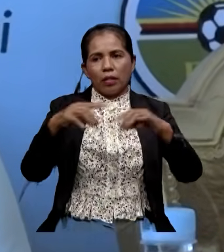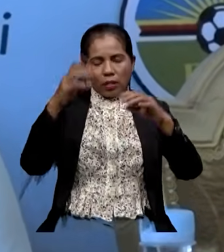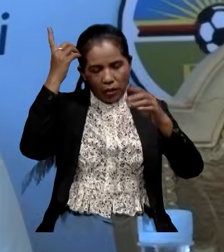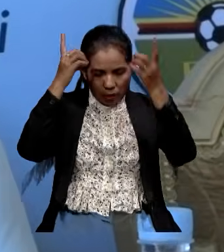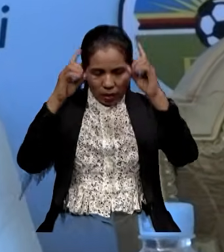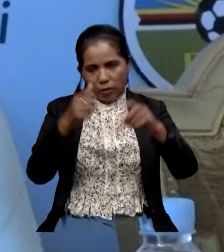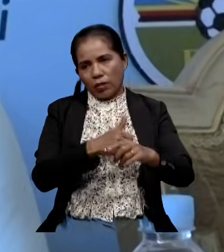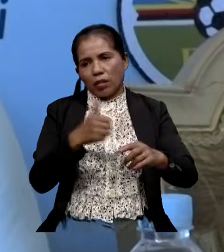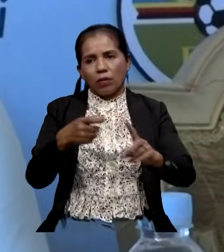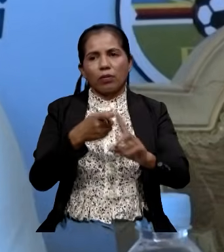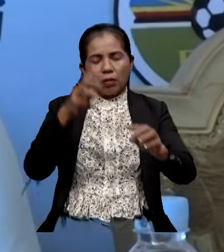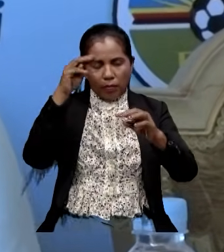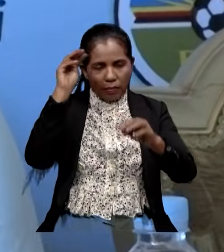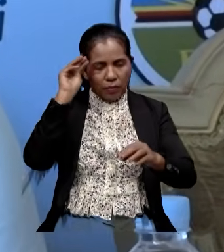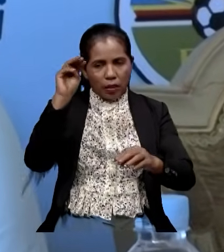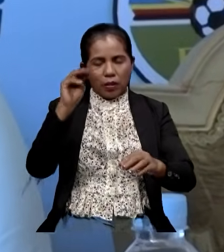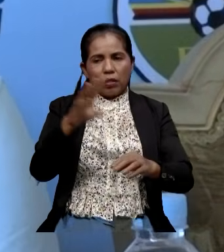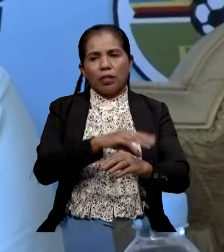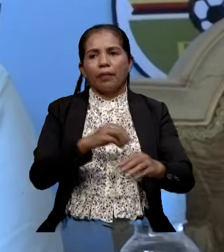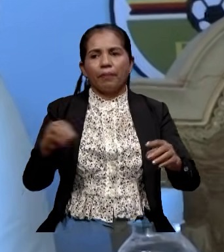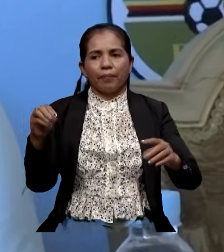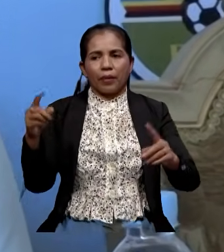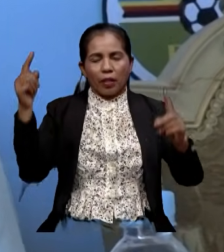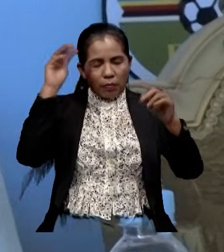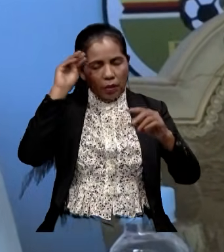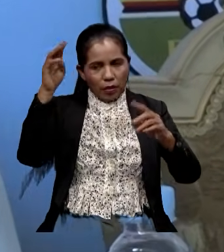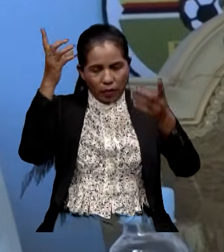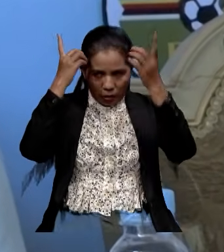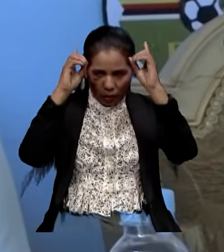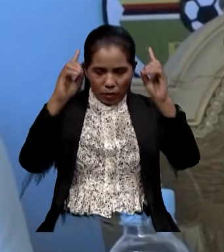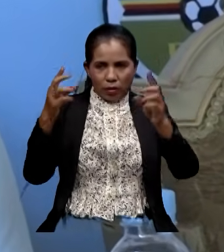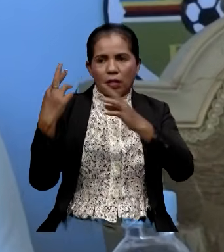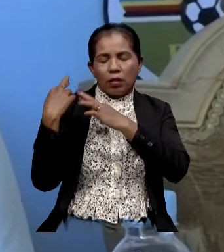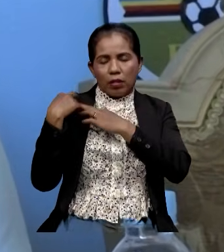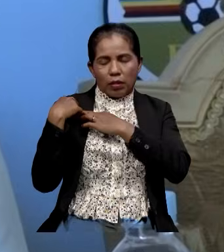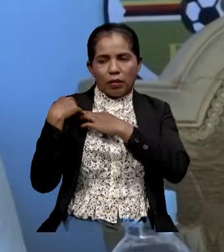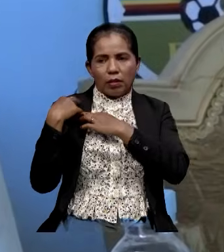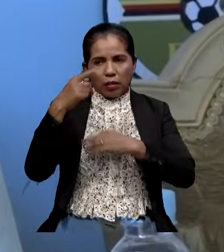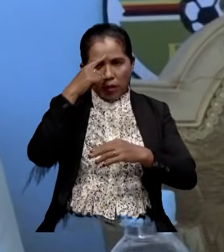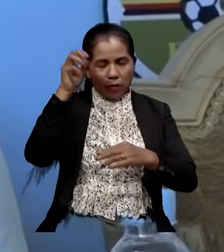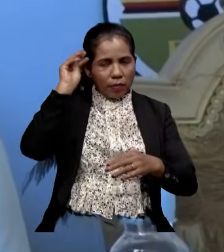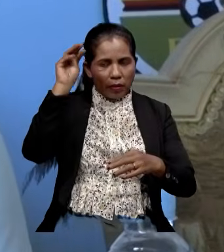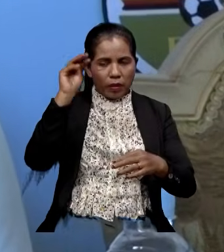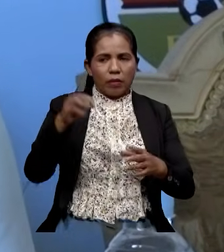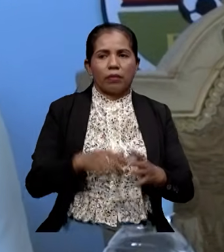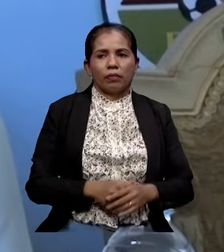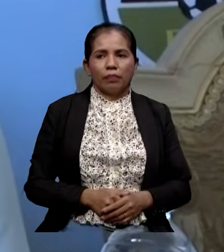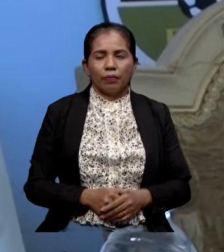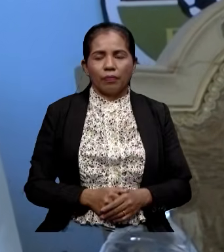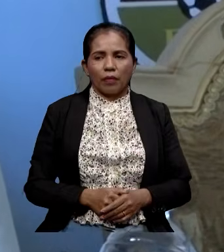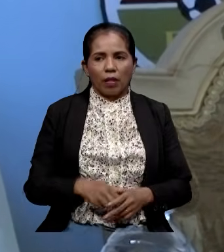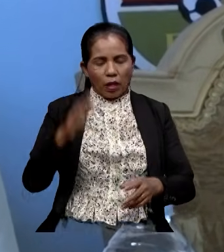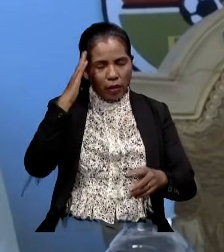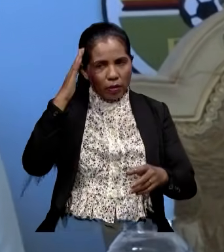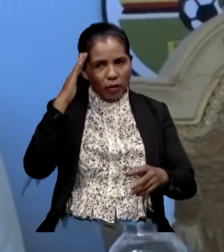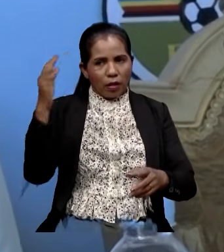ministro, para tirar cabe ao ministro a decisão, a responsabilidade. Talvez o ministro Hanoi